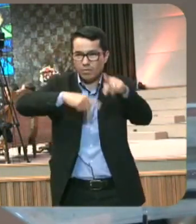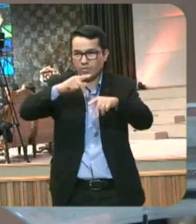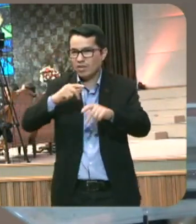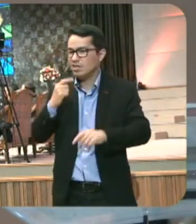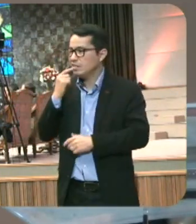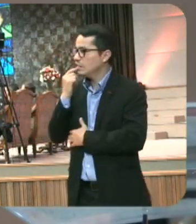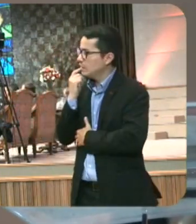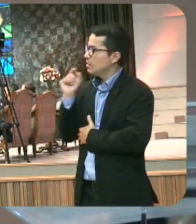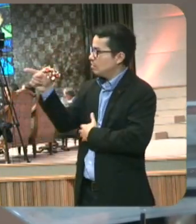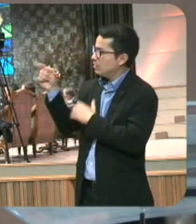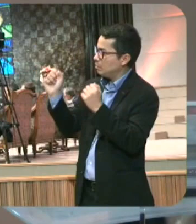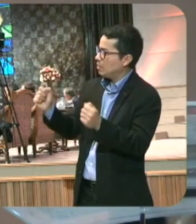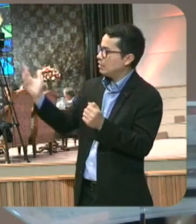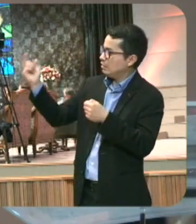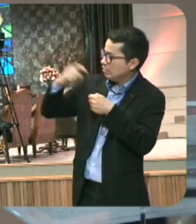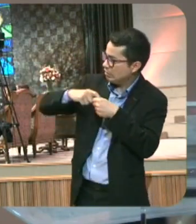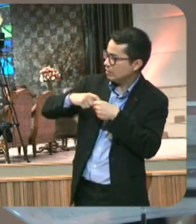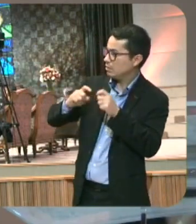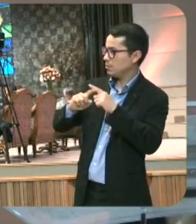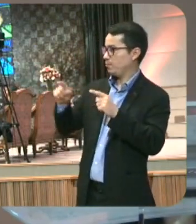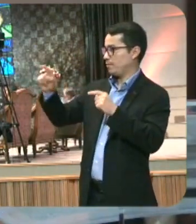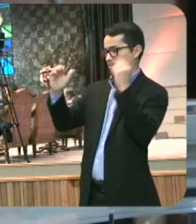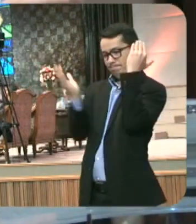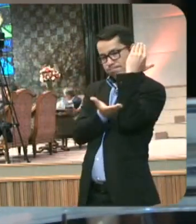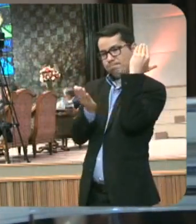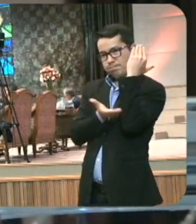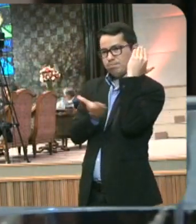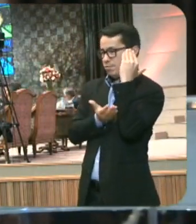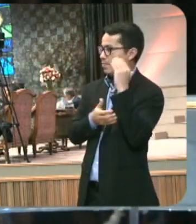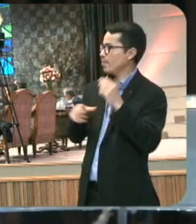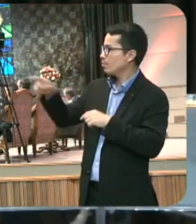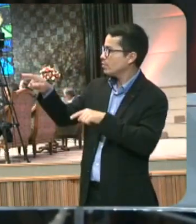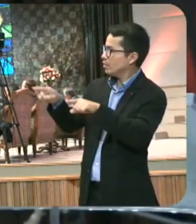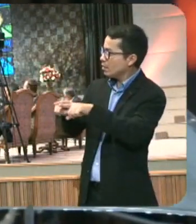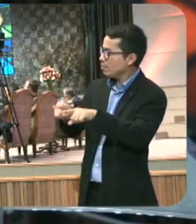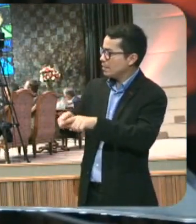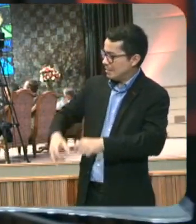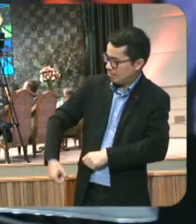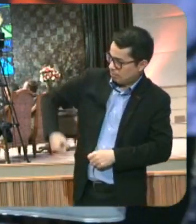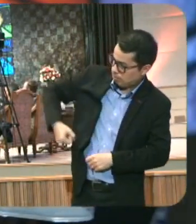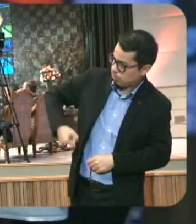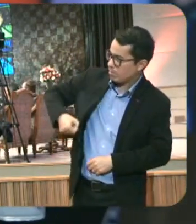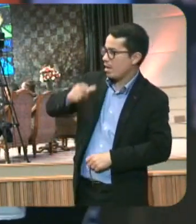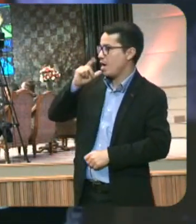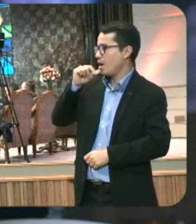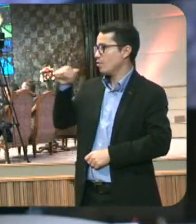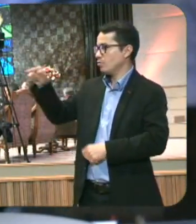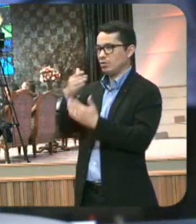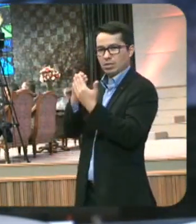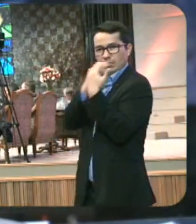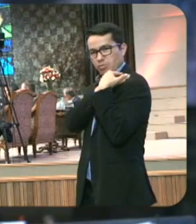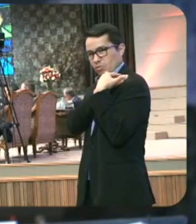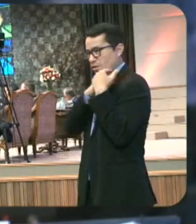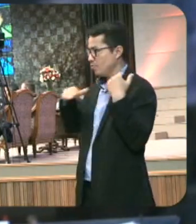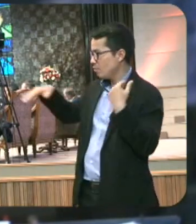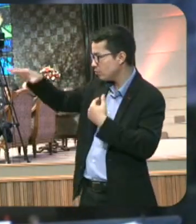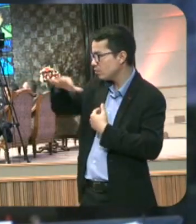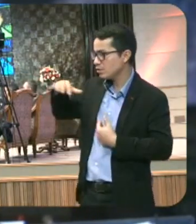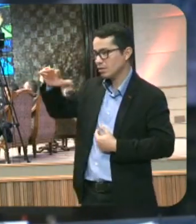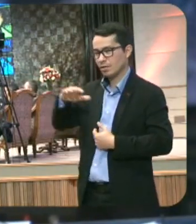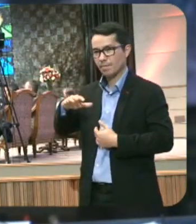missão. E Josué disse: ok, então eu vou copiar o que está na Bíblia e vou colocar essa missão para vocês.